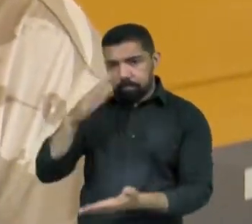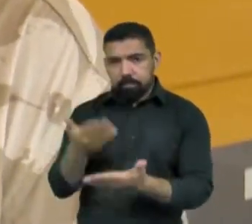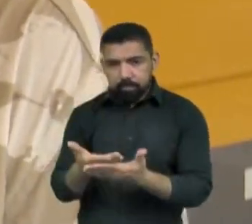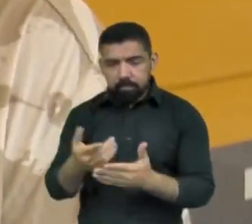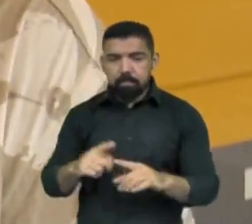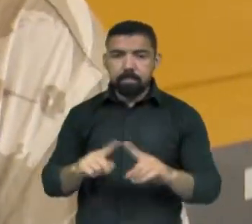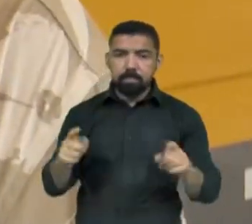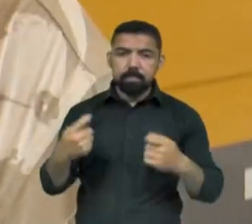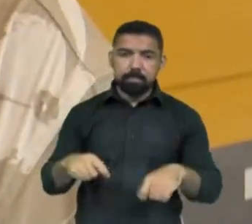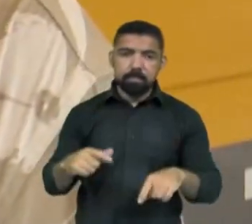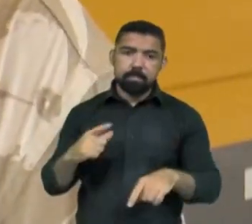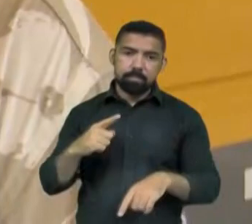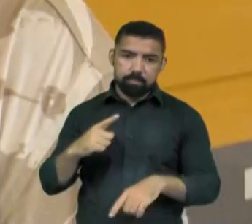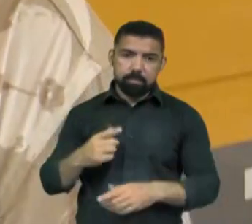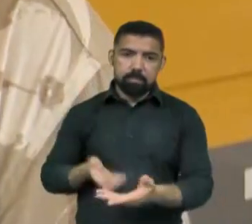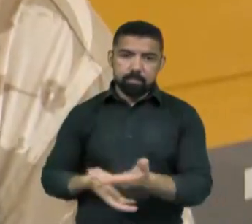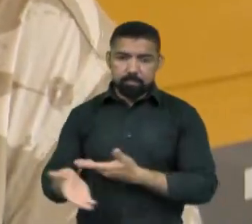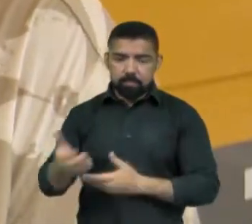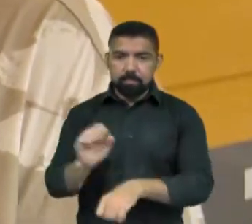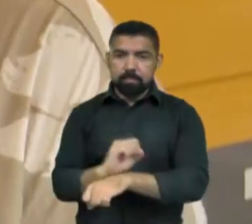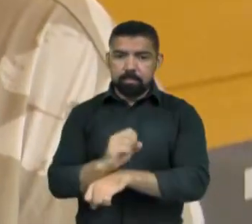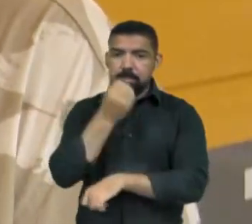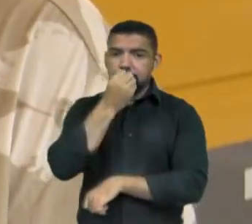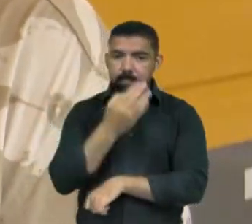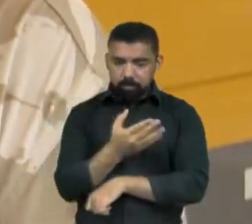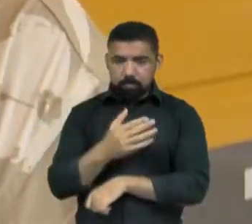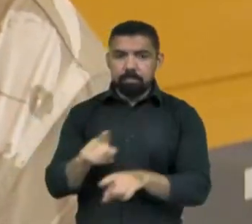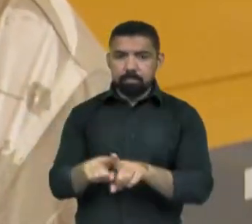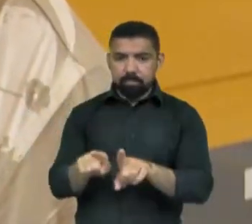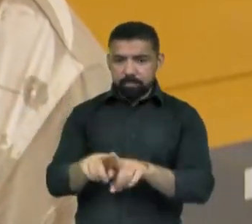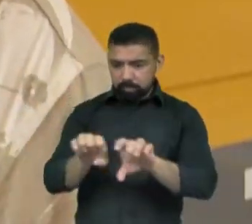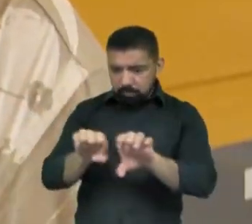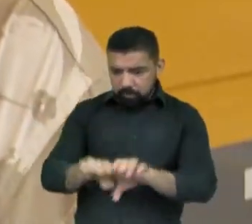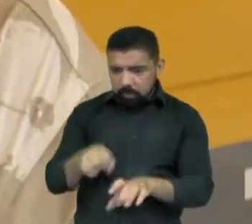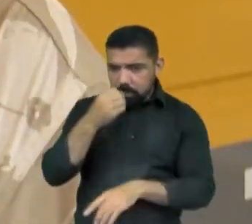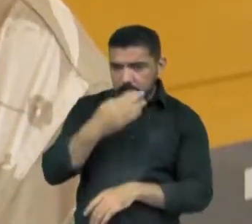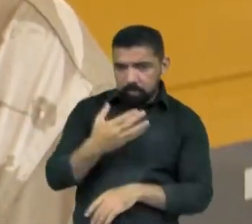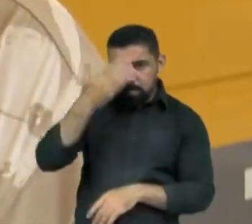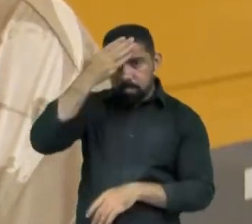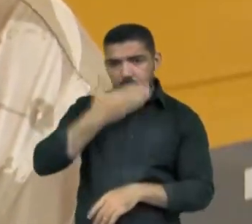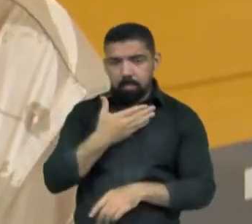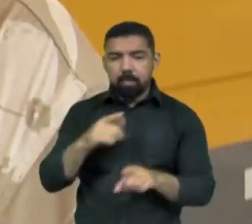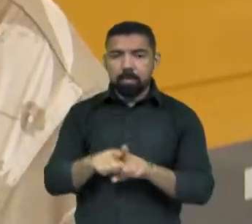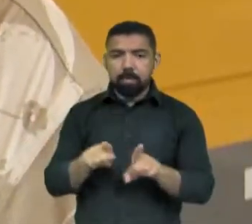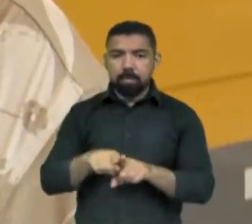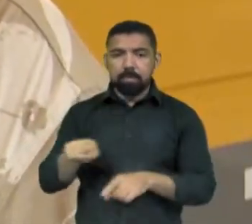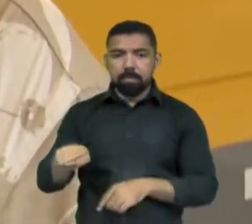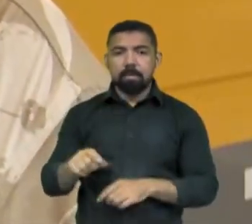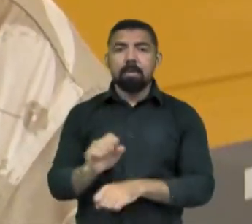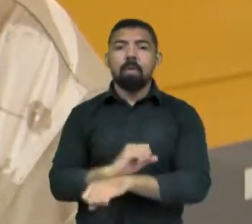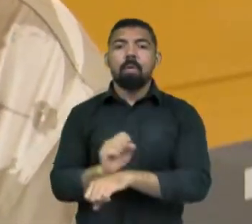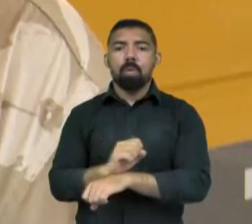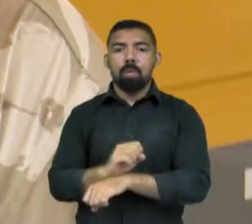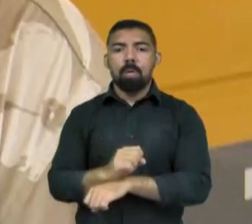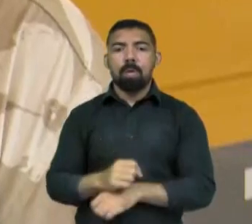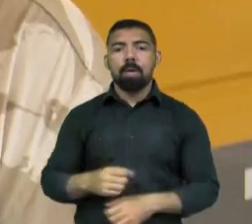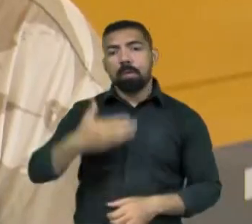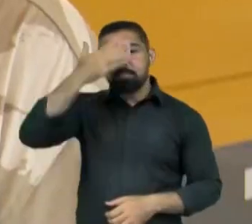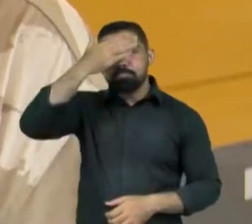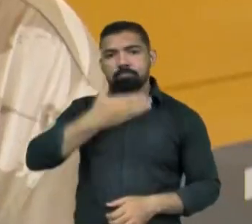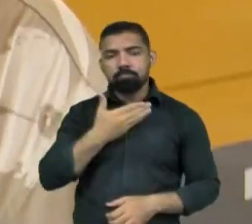que oferecer o carro em bom estado. E você tem que provar que o carro realmente está numa